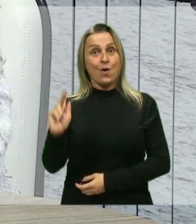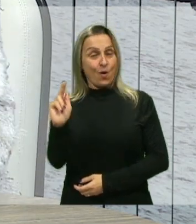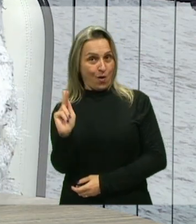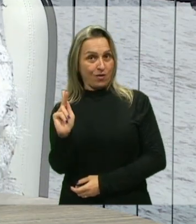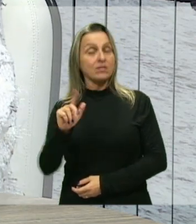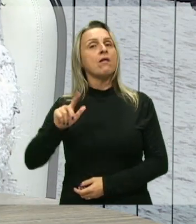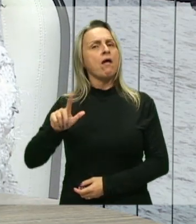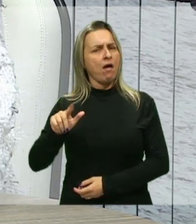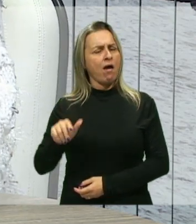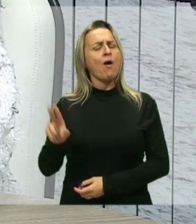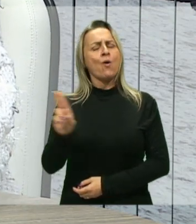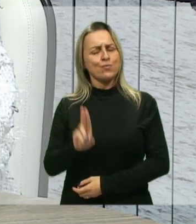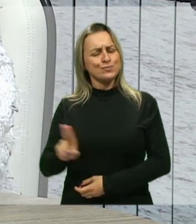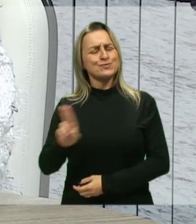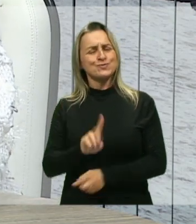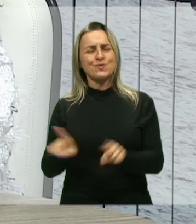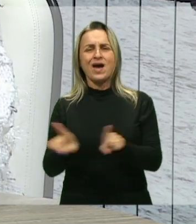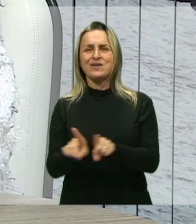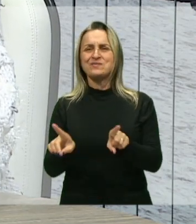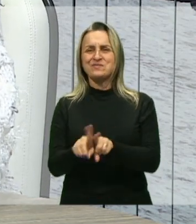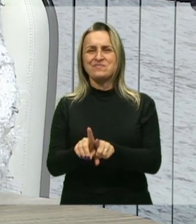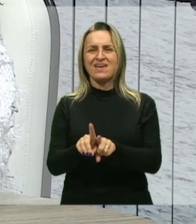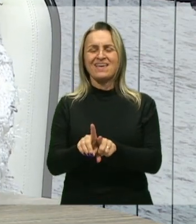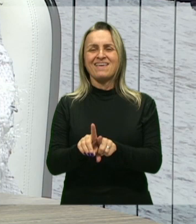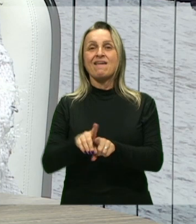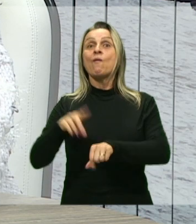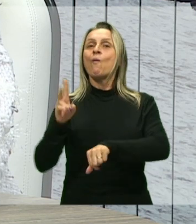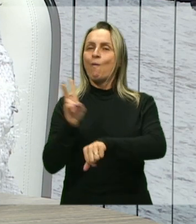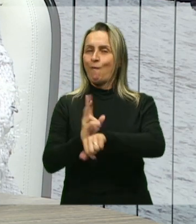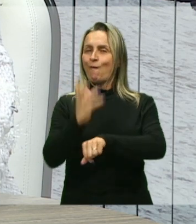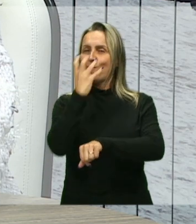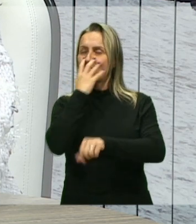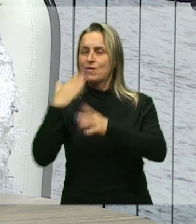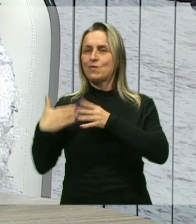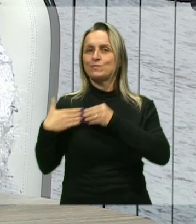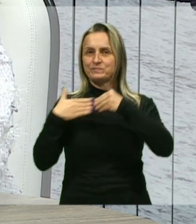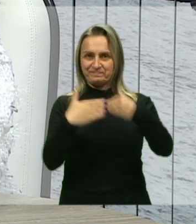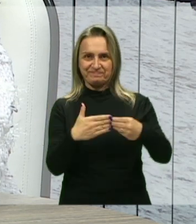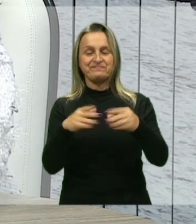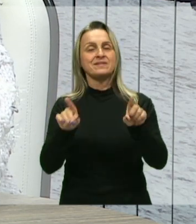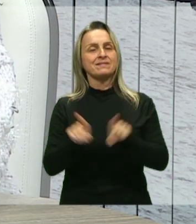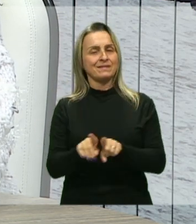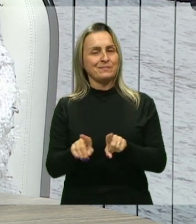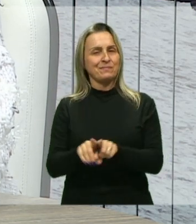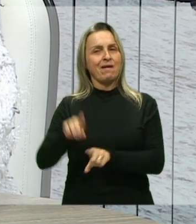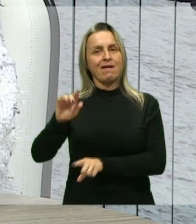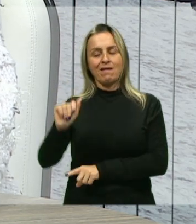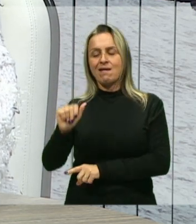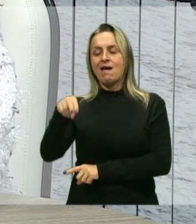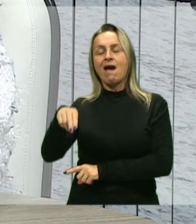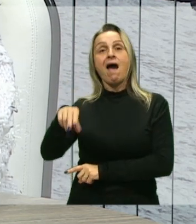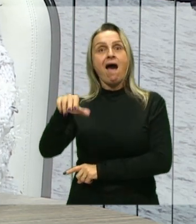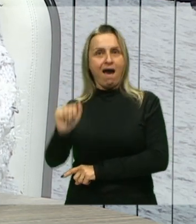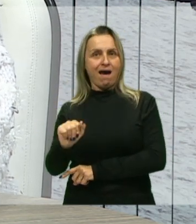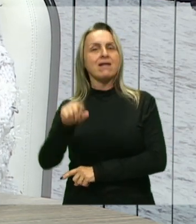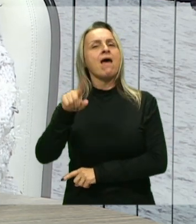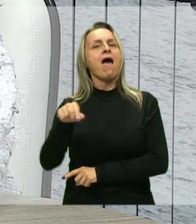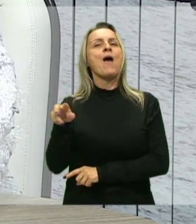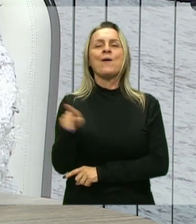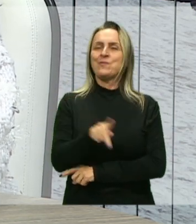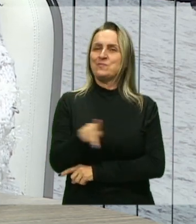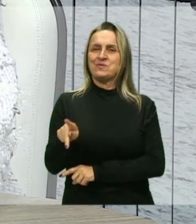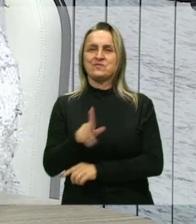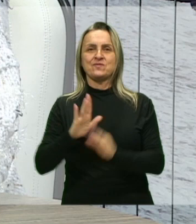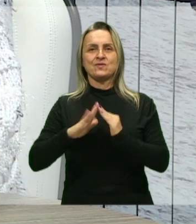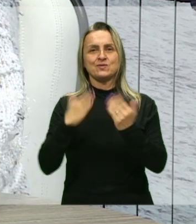é usuário e tutor de cão-guia, e também a Ana Cristine Derlitz, que é instrutora da Escola de